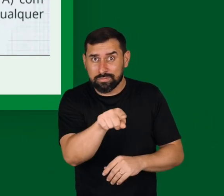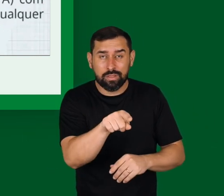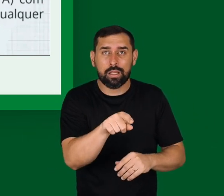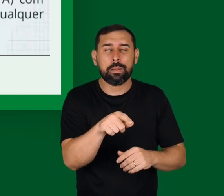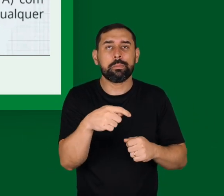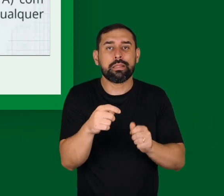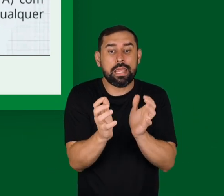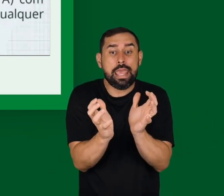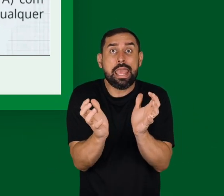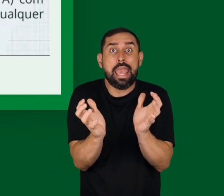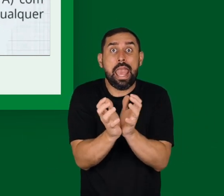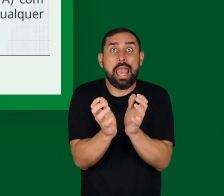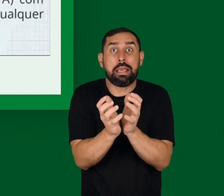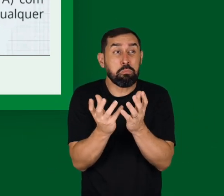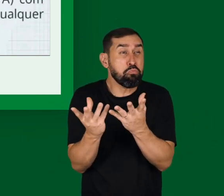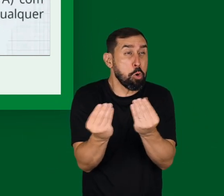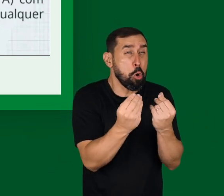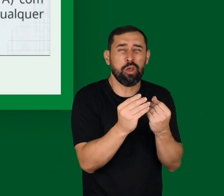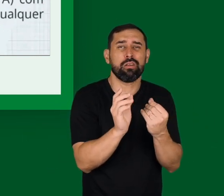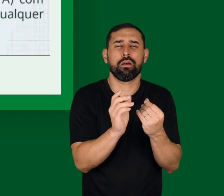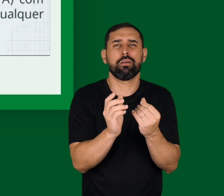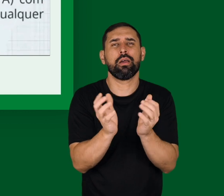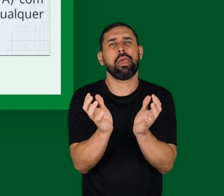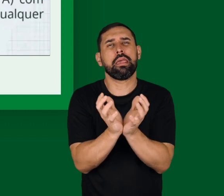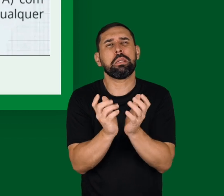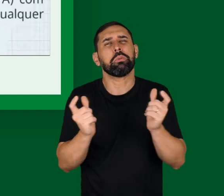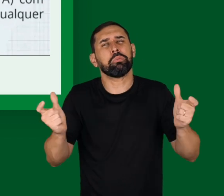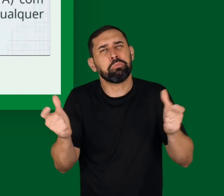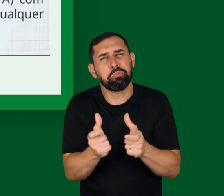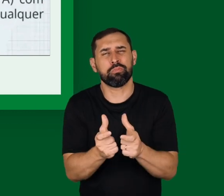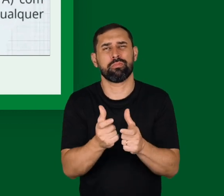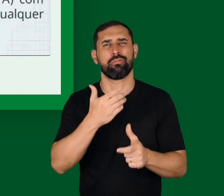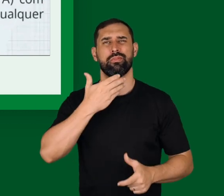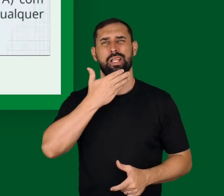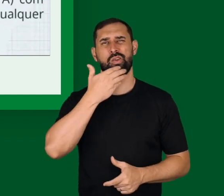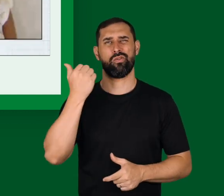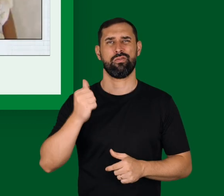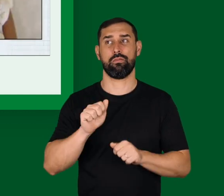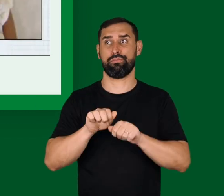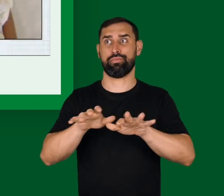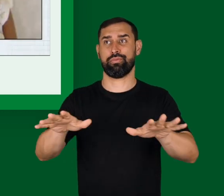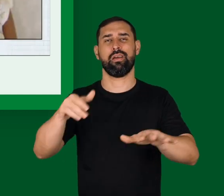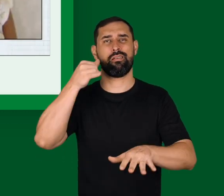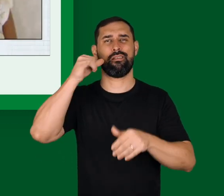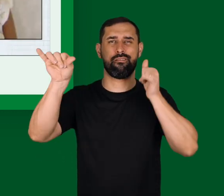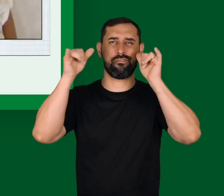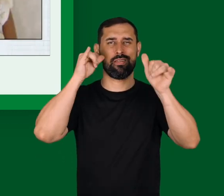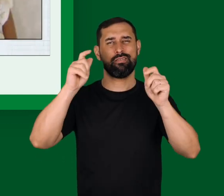maiores, lembrar de a gente ter sempre uma equipe limitada, né, para diminuir a transmissão.